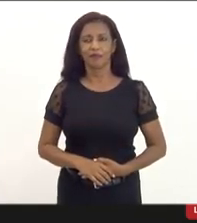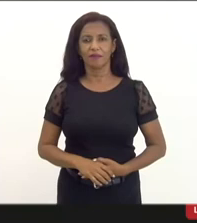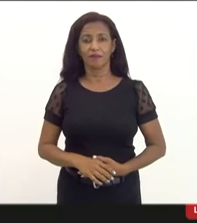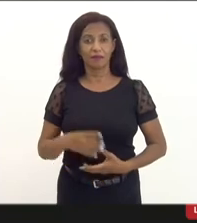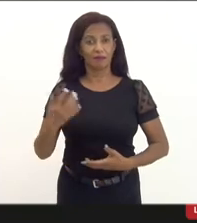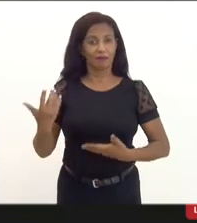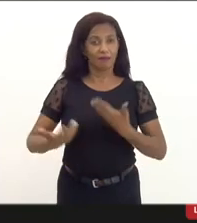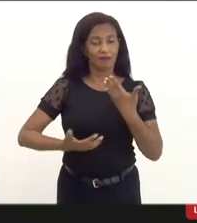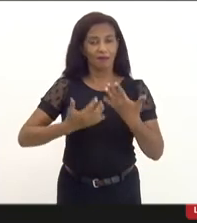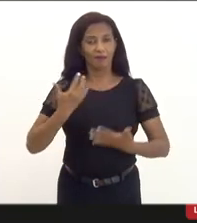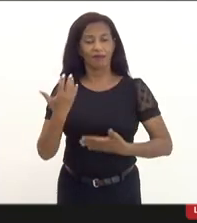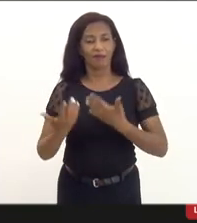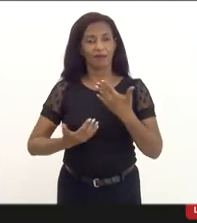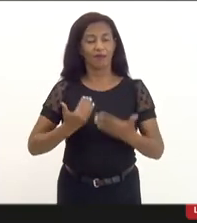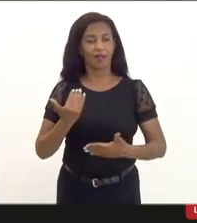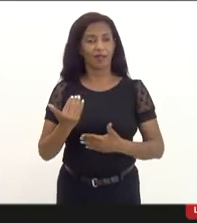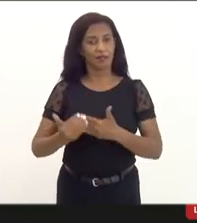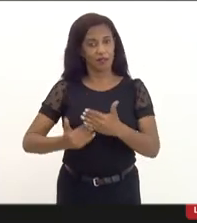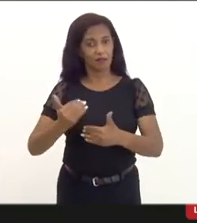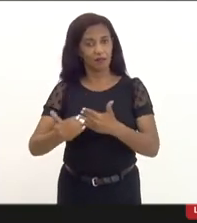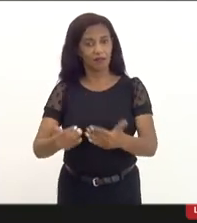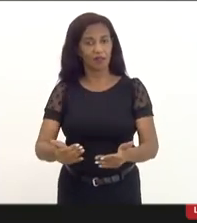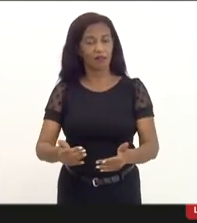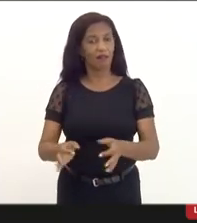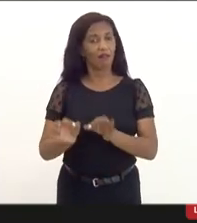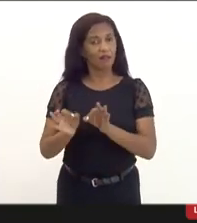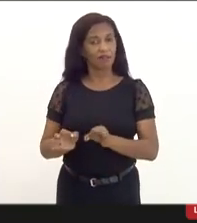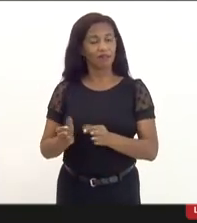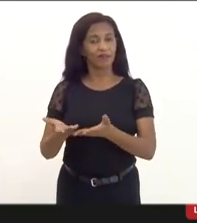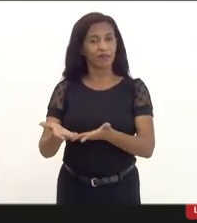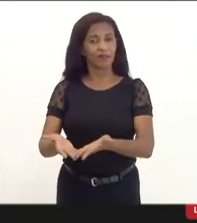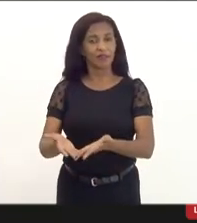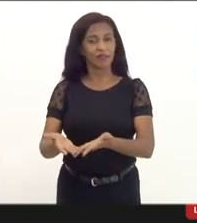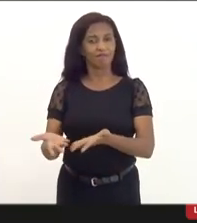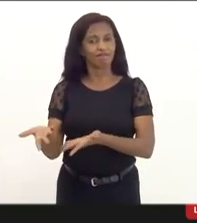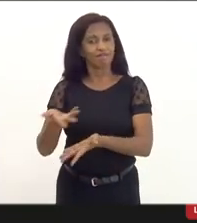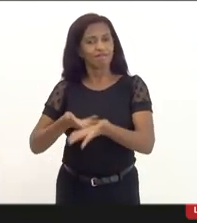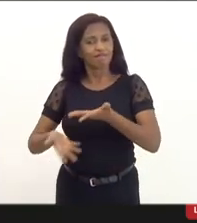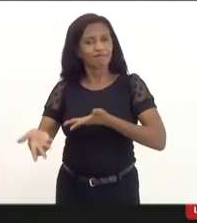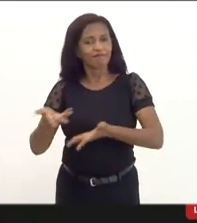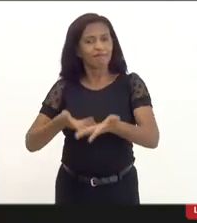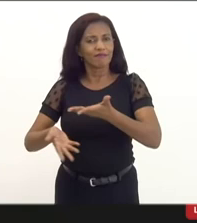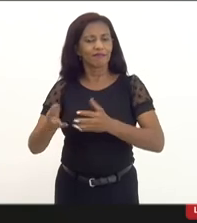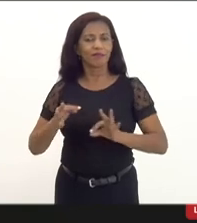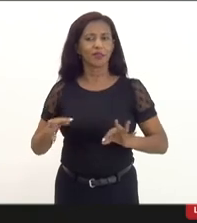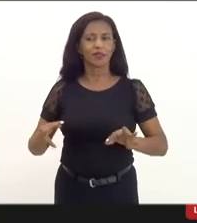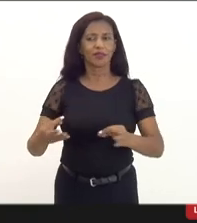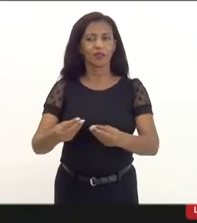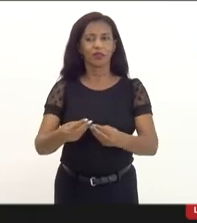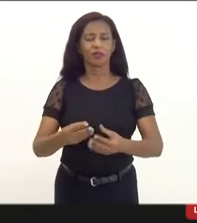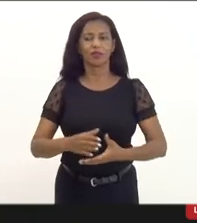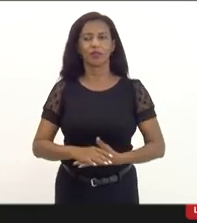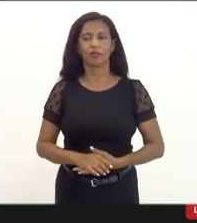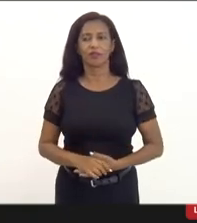empolgado né desse processo é justamente a imparcialidade de todo